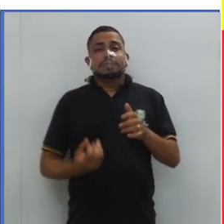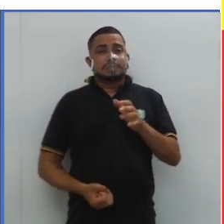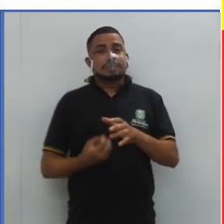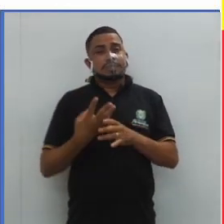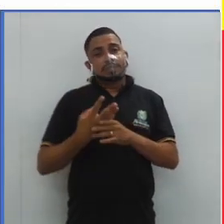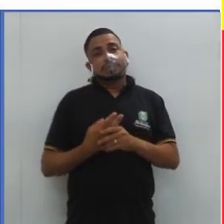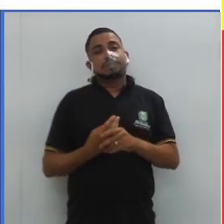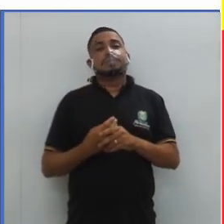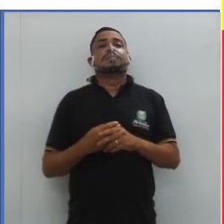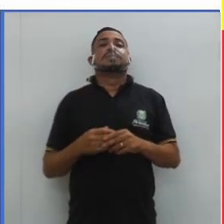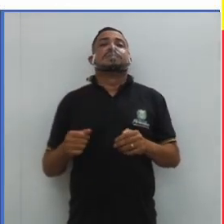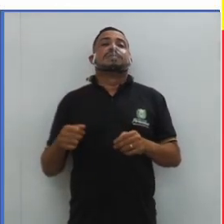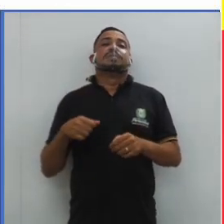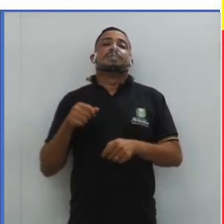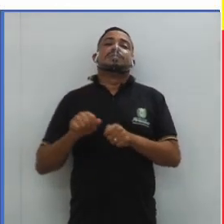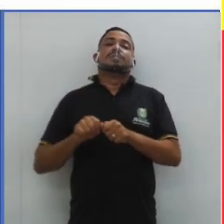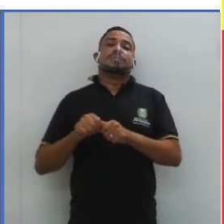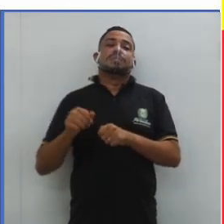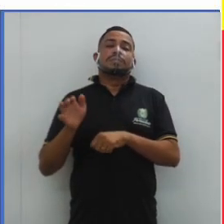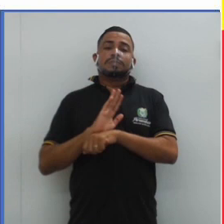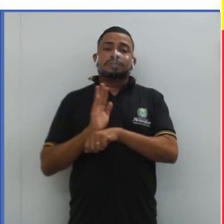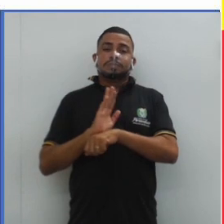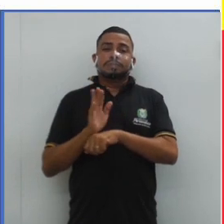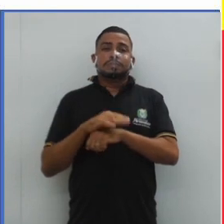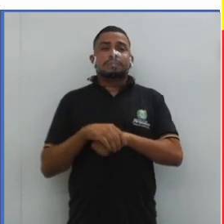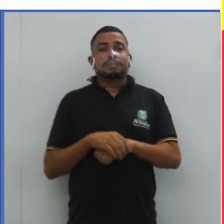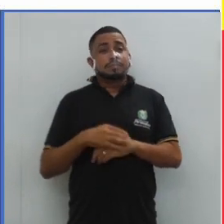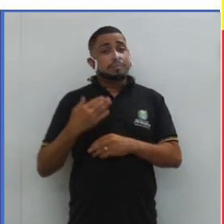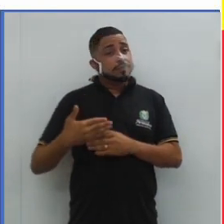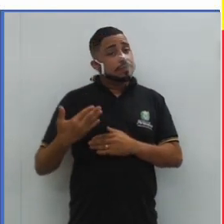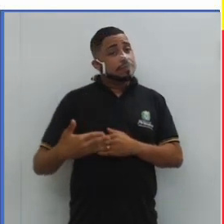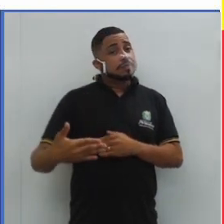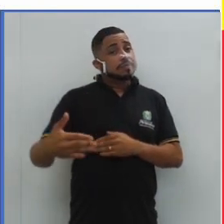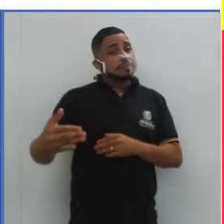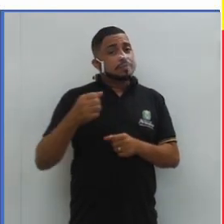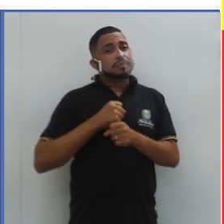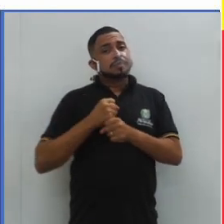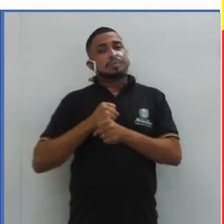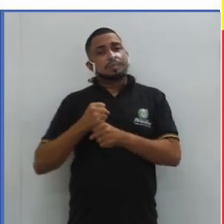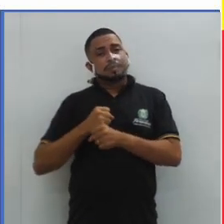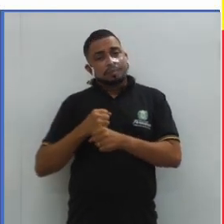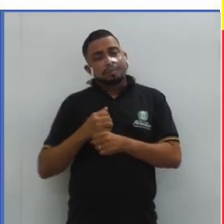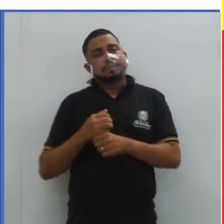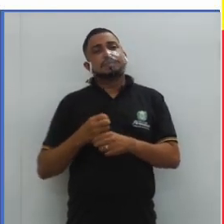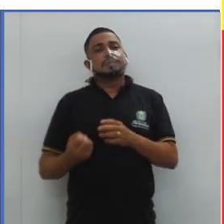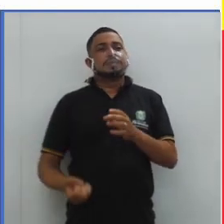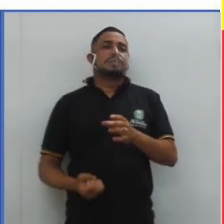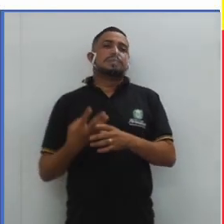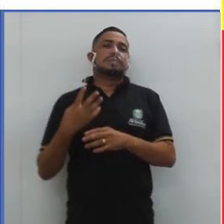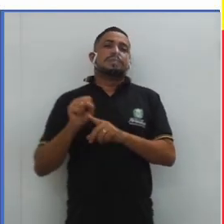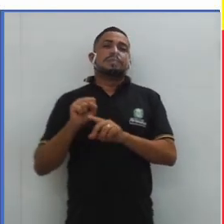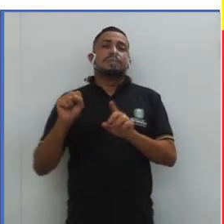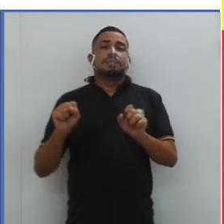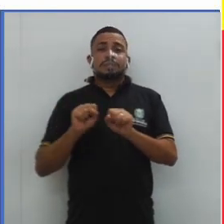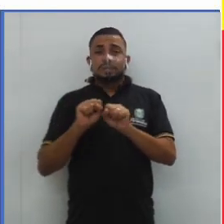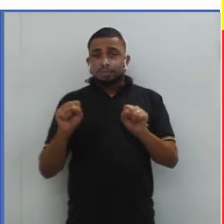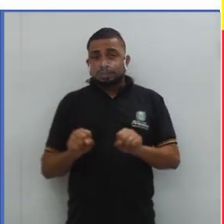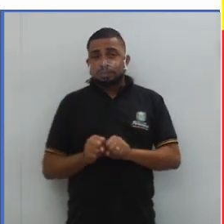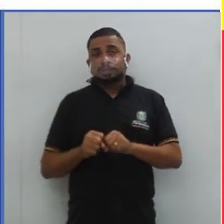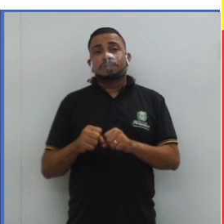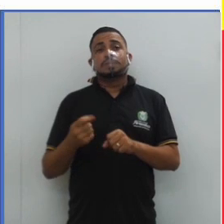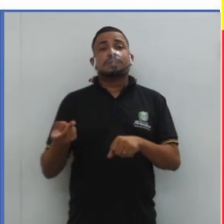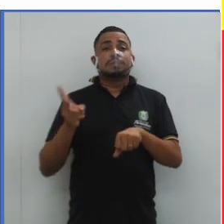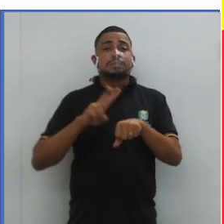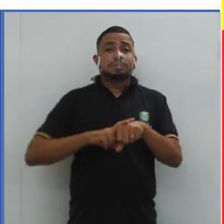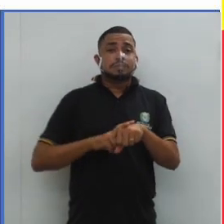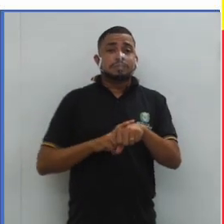assim, para produção de filme com som. Com o passar do tempo, um sistema duplo foi criado, com uma pessoa